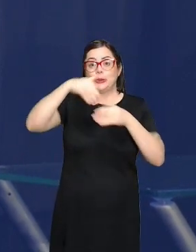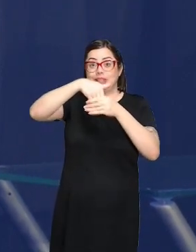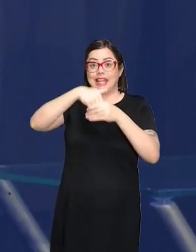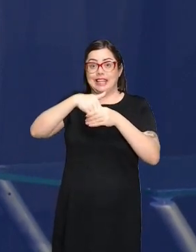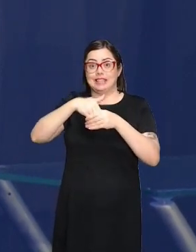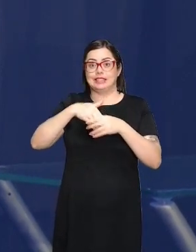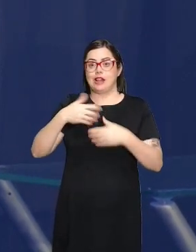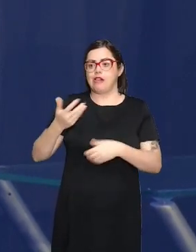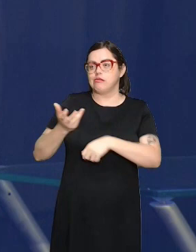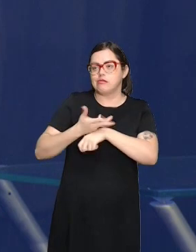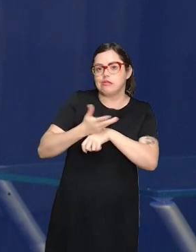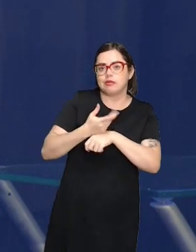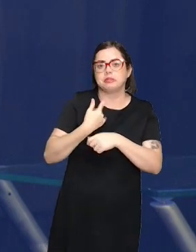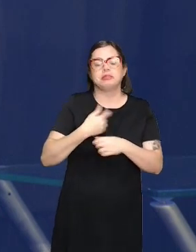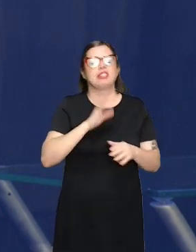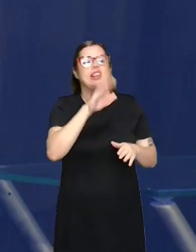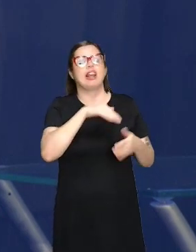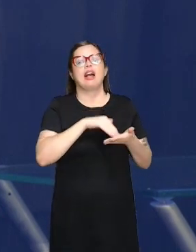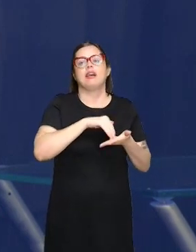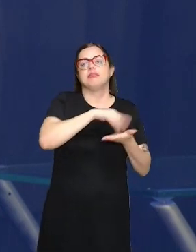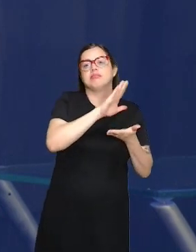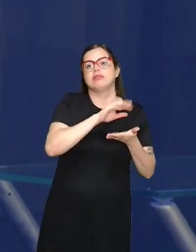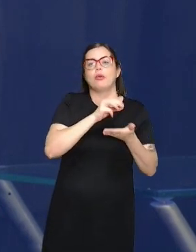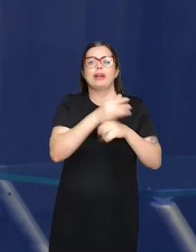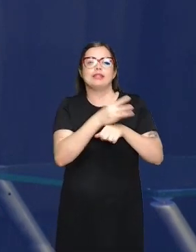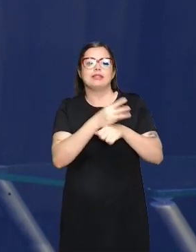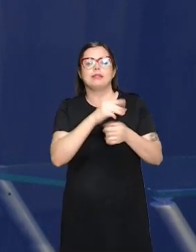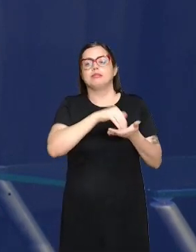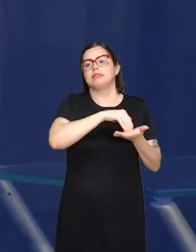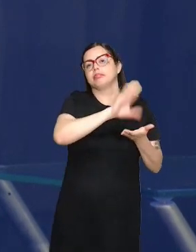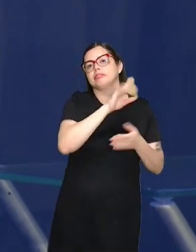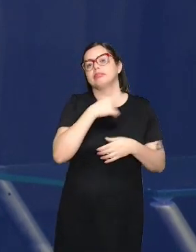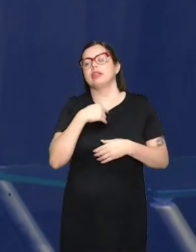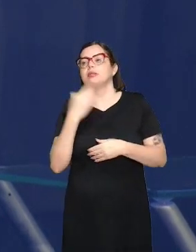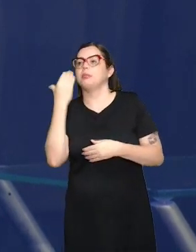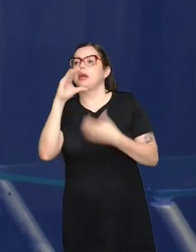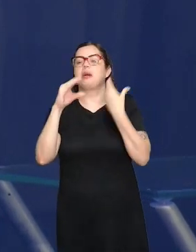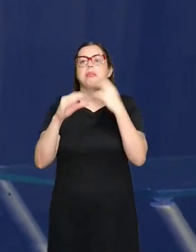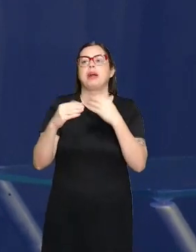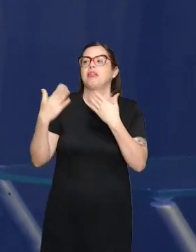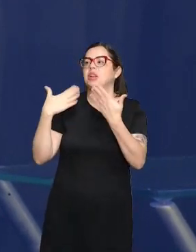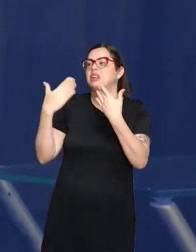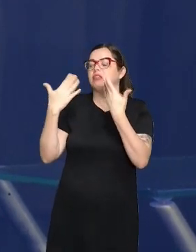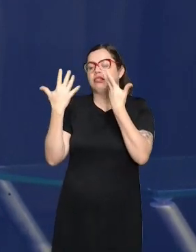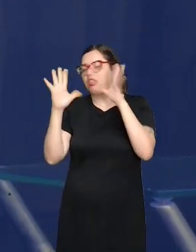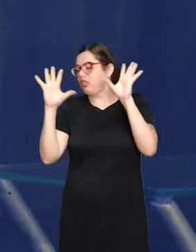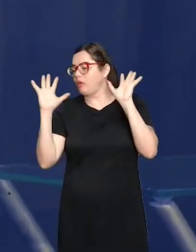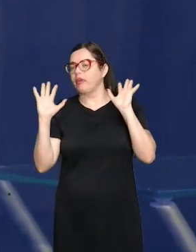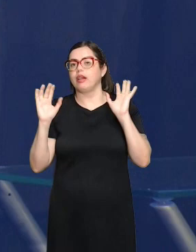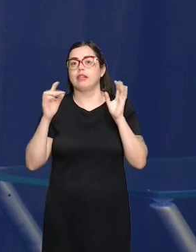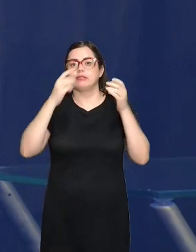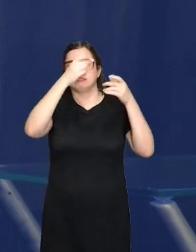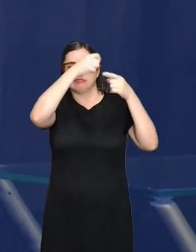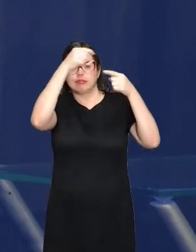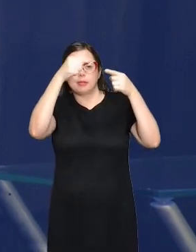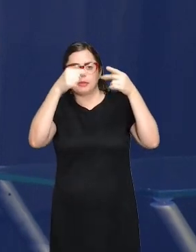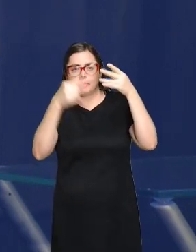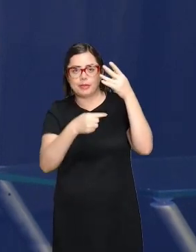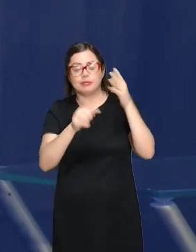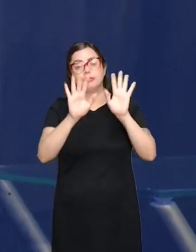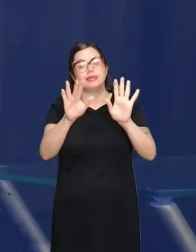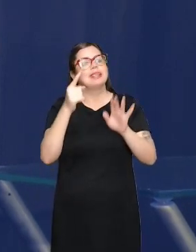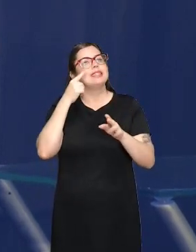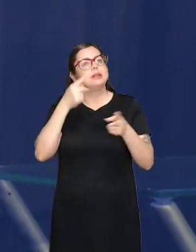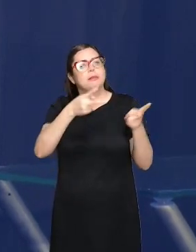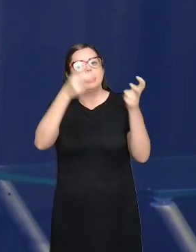grupo, a gente bloqueia, a gente não quer falar. E eu não sei se a gente está evoluindo como sociedade fazendo isso, sabe? Eu acho que a internet nos fechou nas